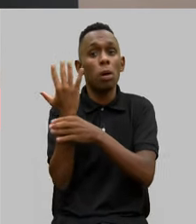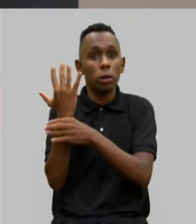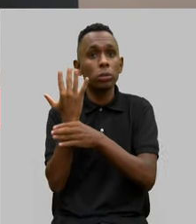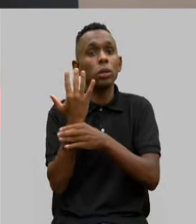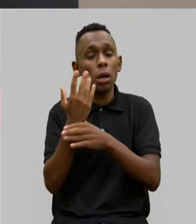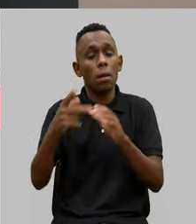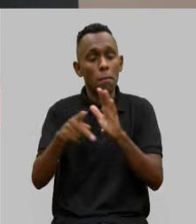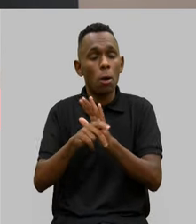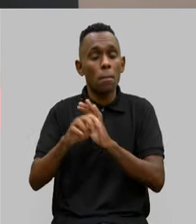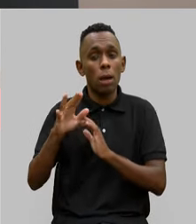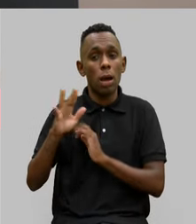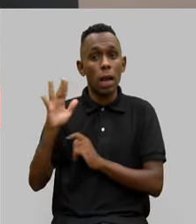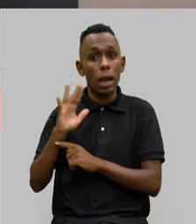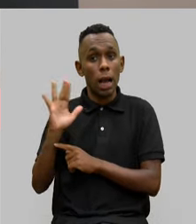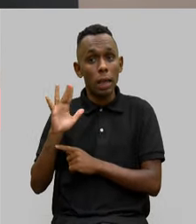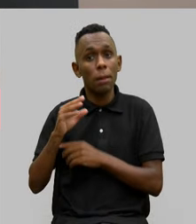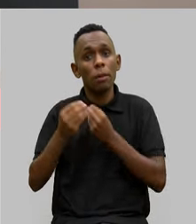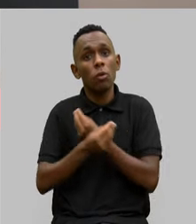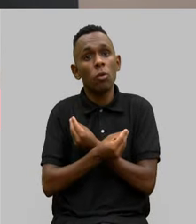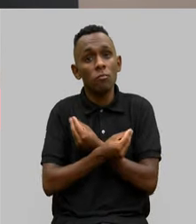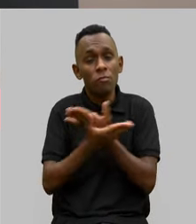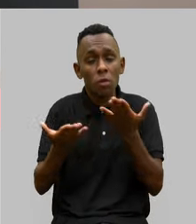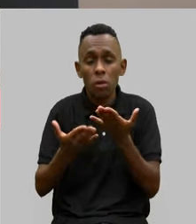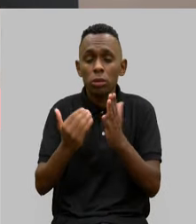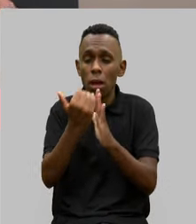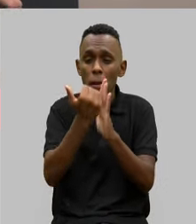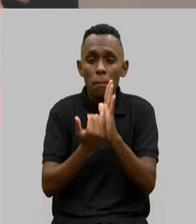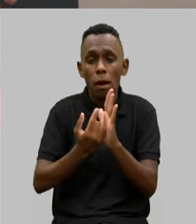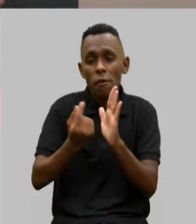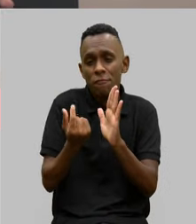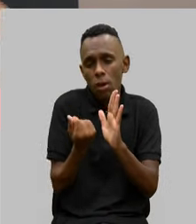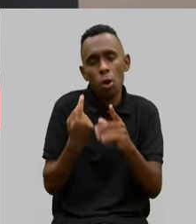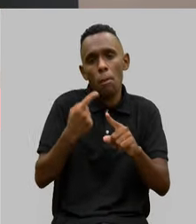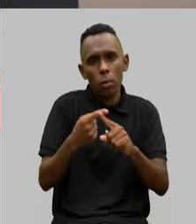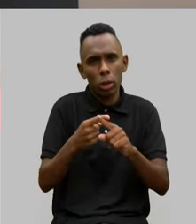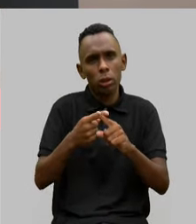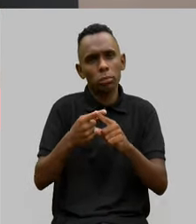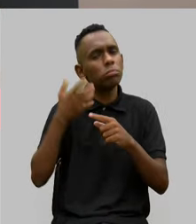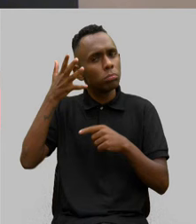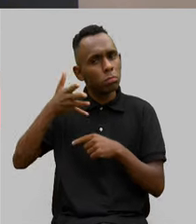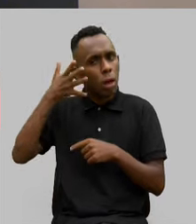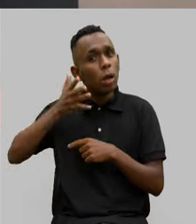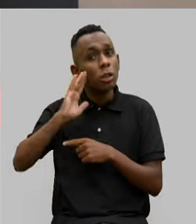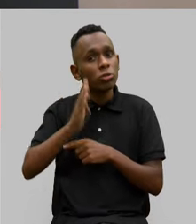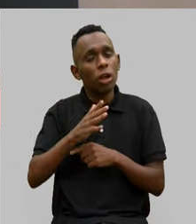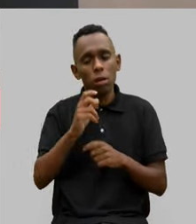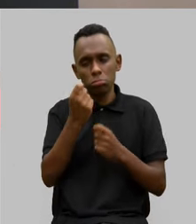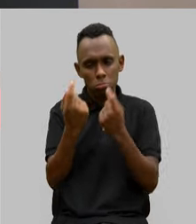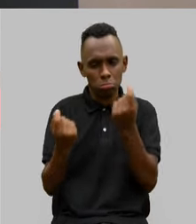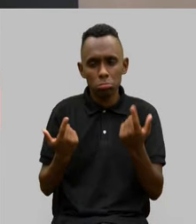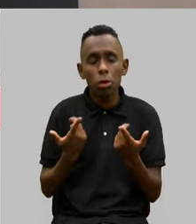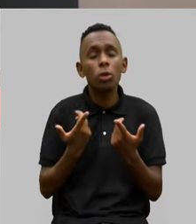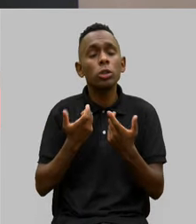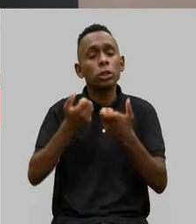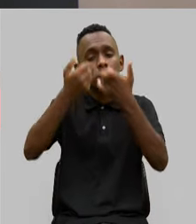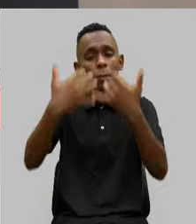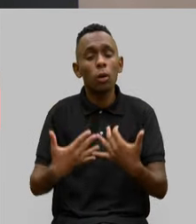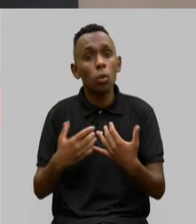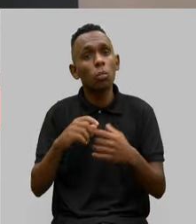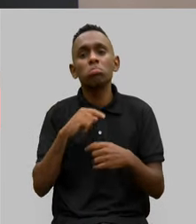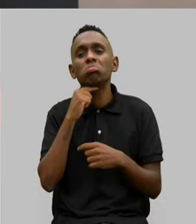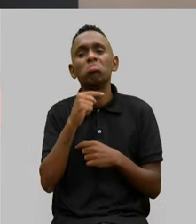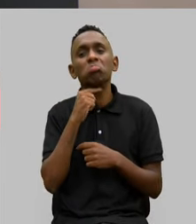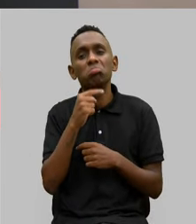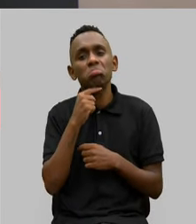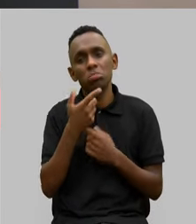cannabis para fornecer a um baixo custo Porque como foi dito também pelo por alguns colegas eh não adianta